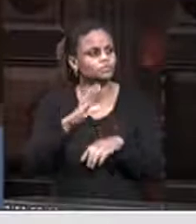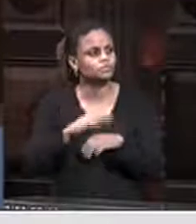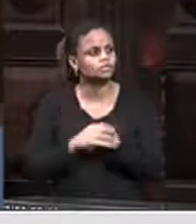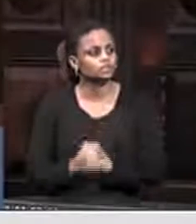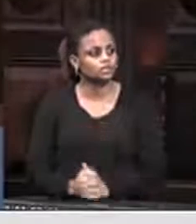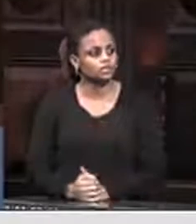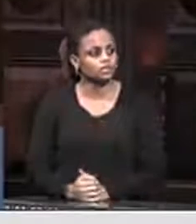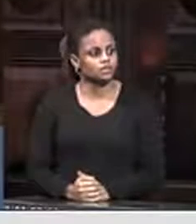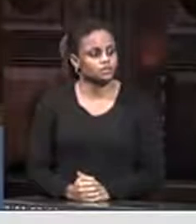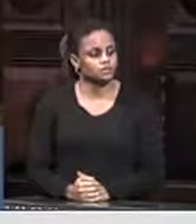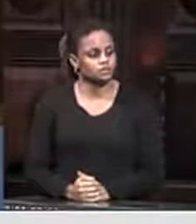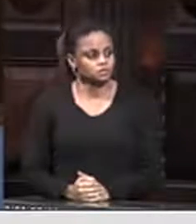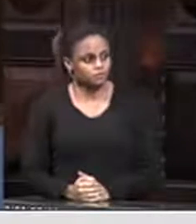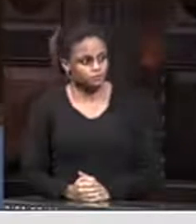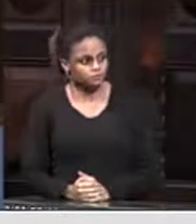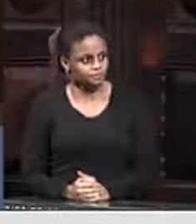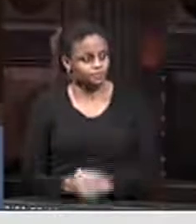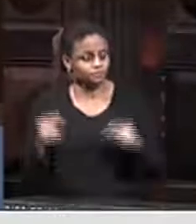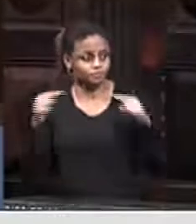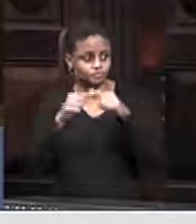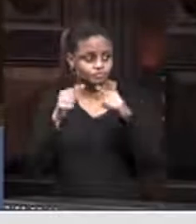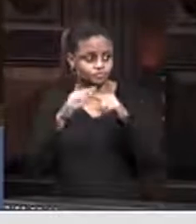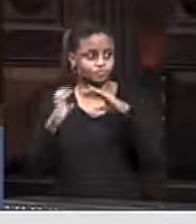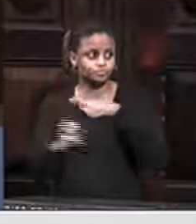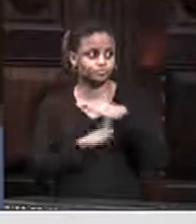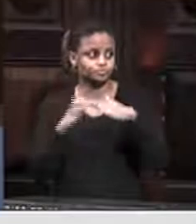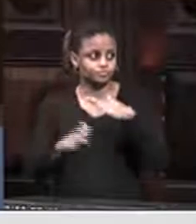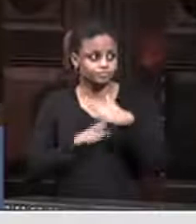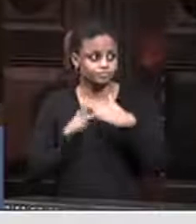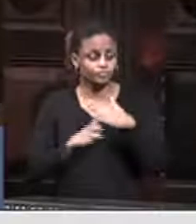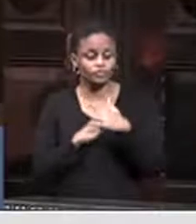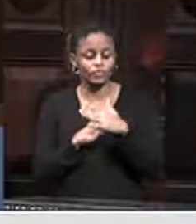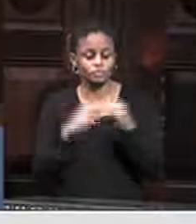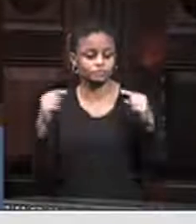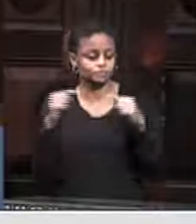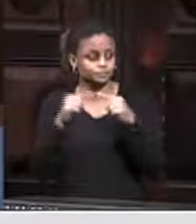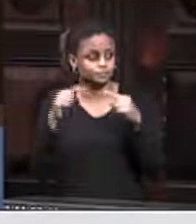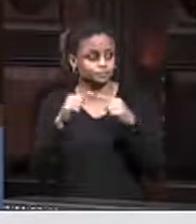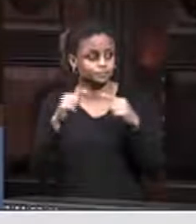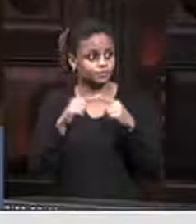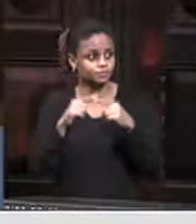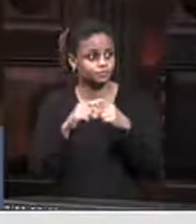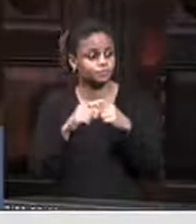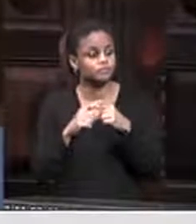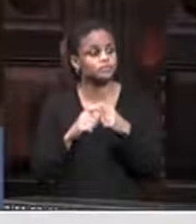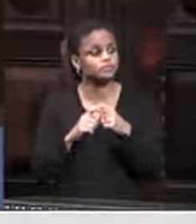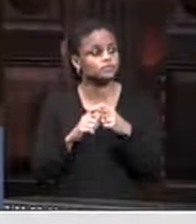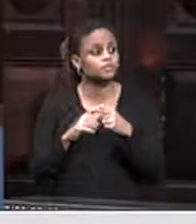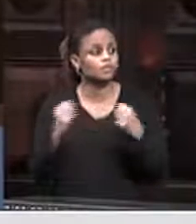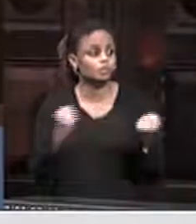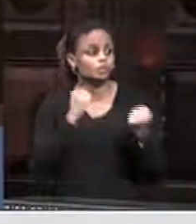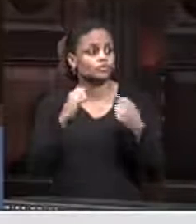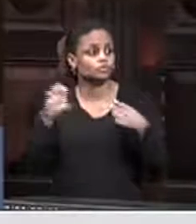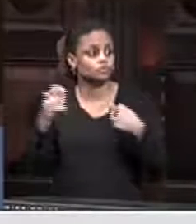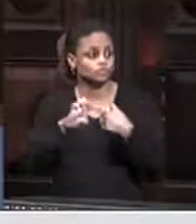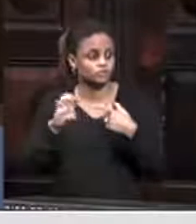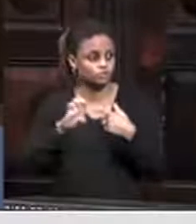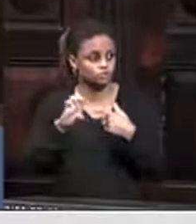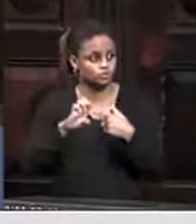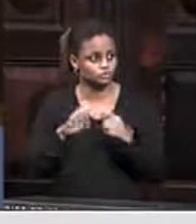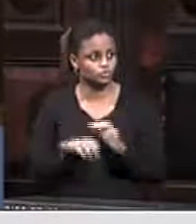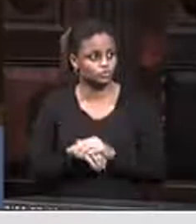direção das entidades ligadas ao Poder Executivo Estadual, sejam empresas públicas,